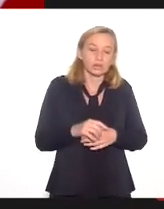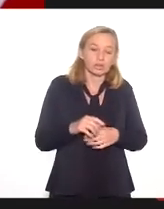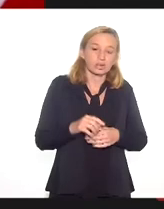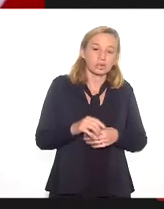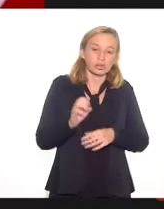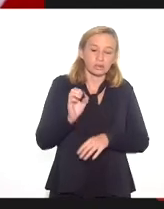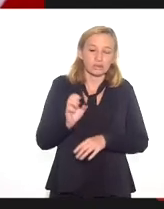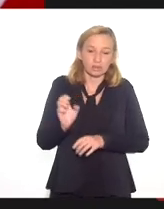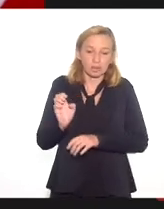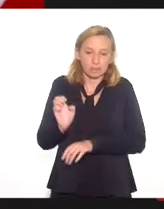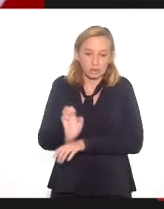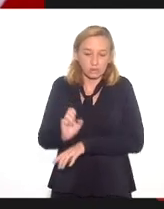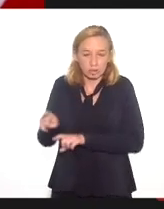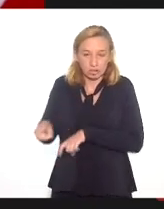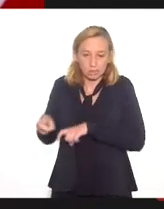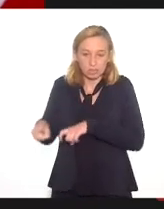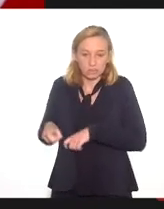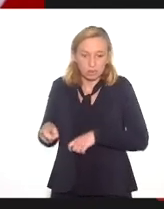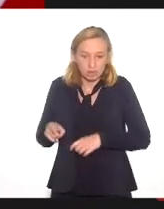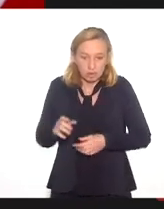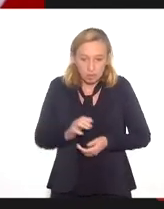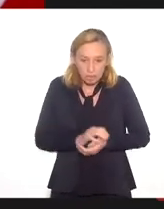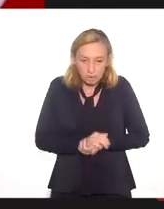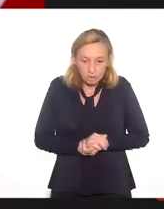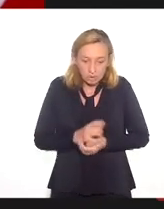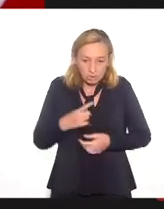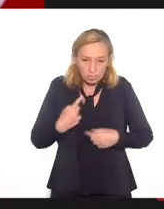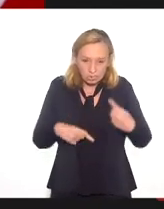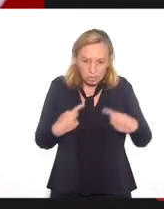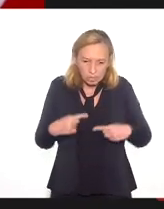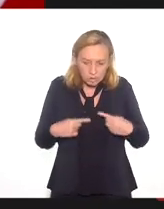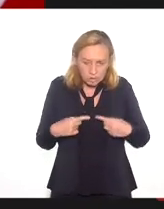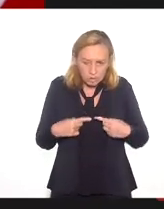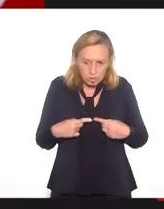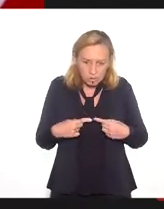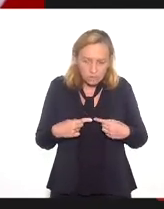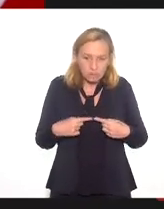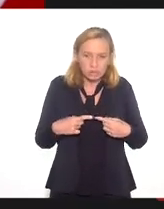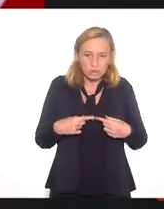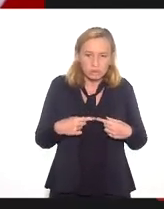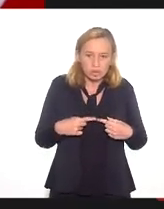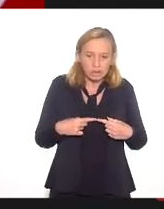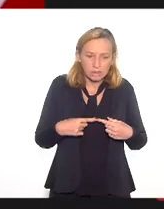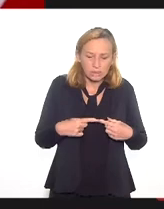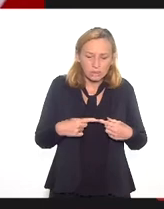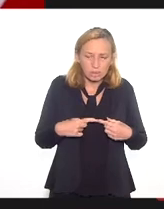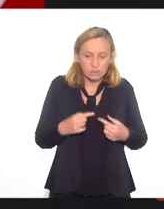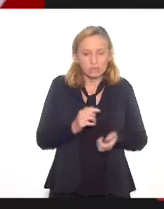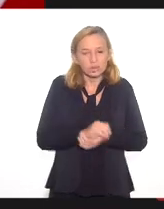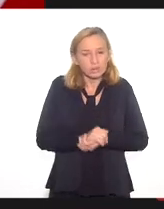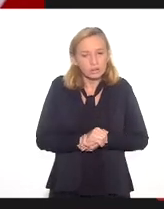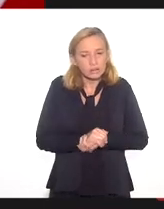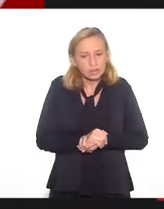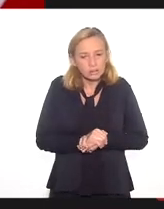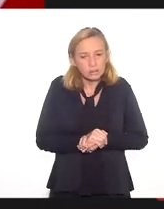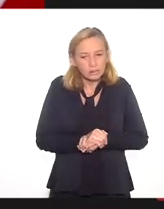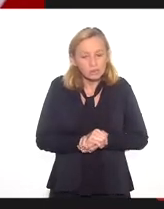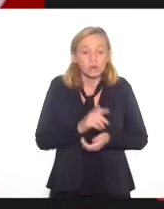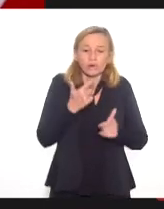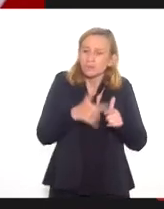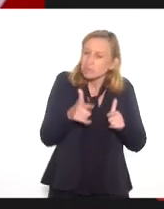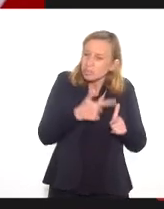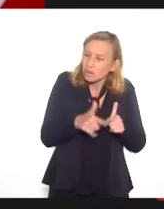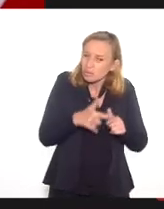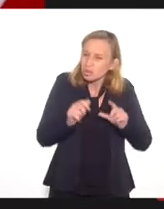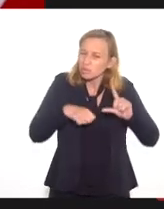interior do estado é a questão da logística e isso faz né é o problema